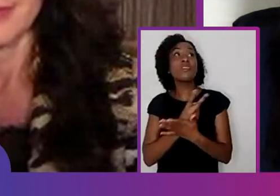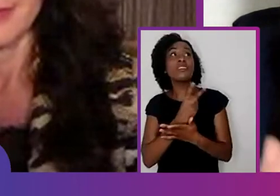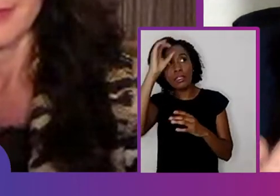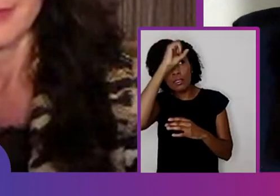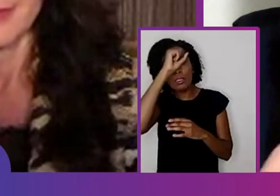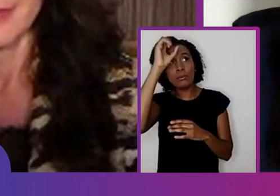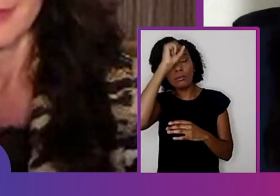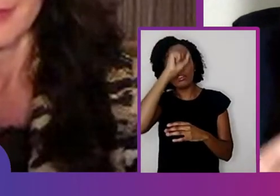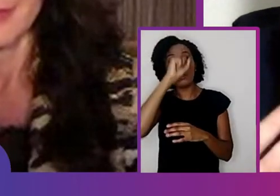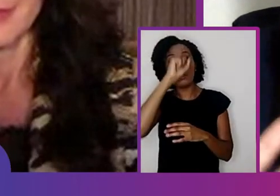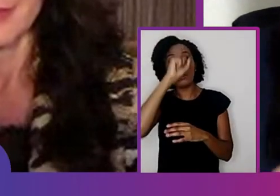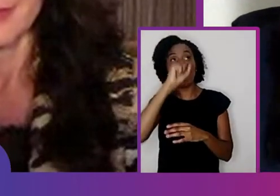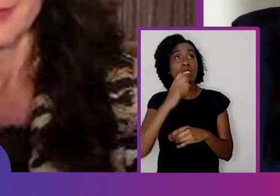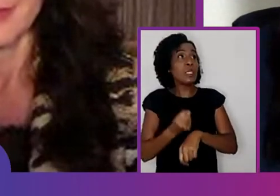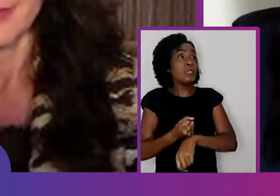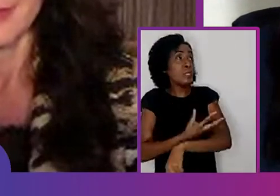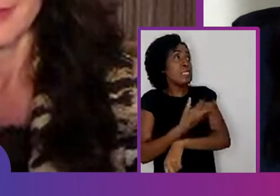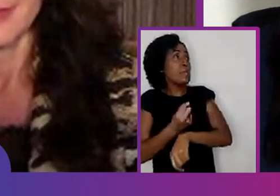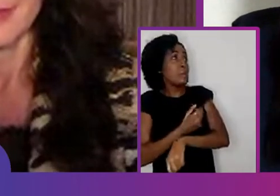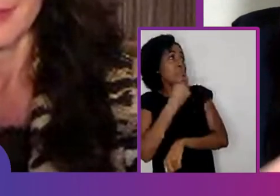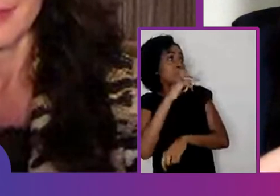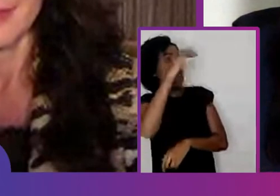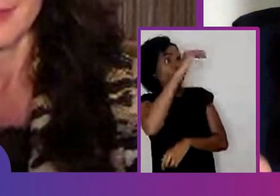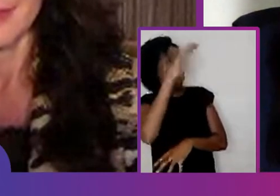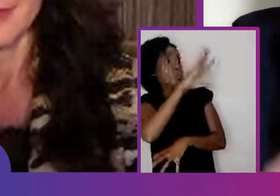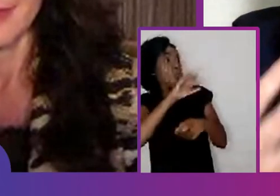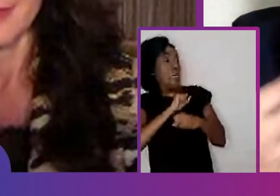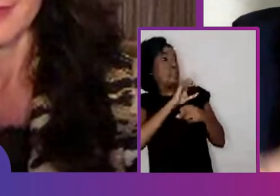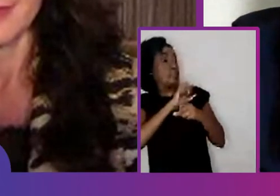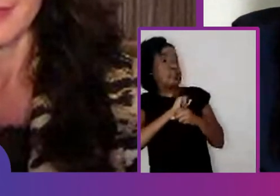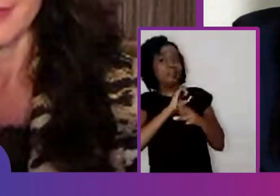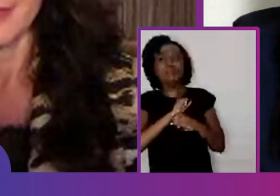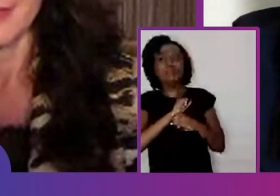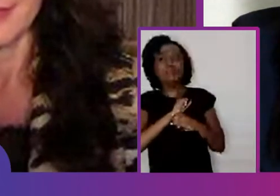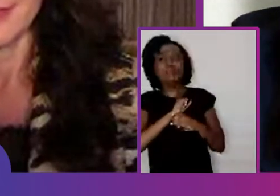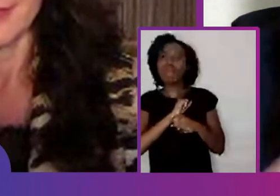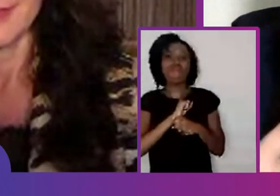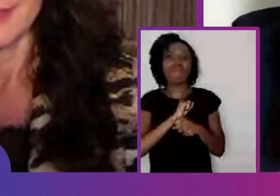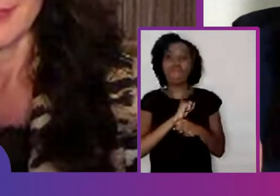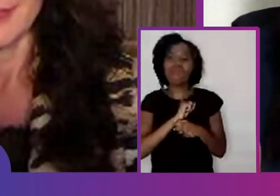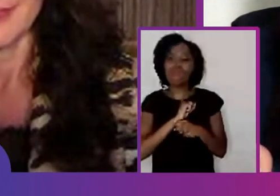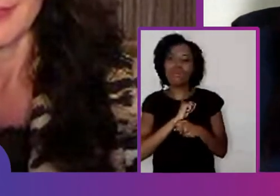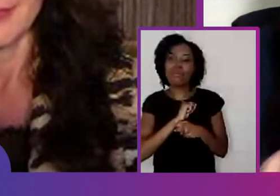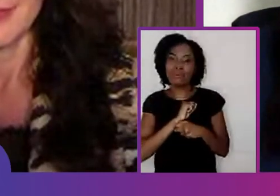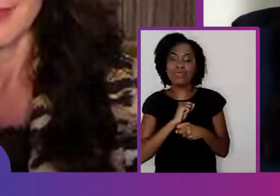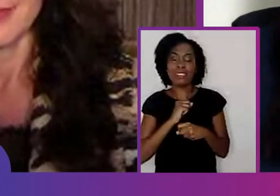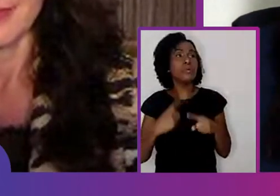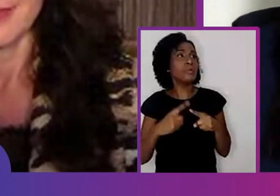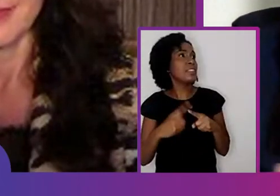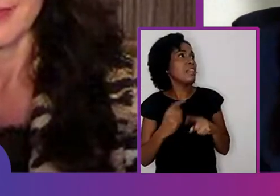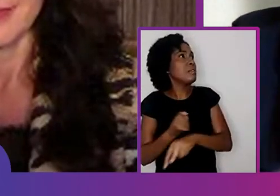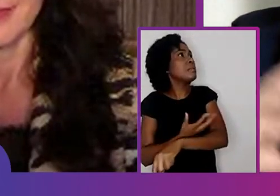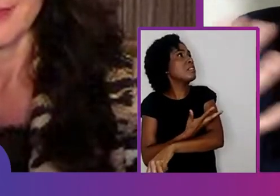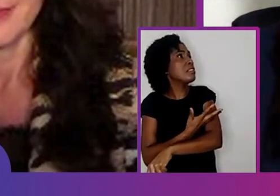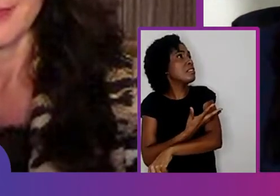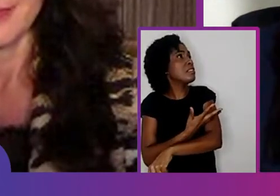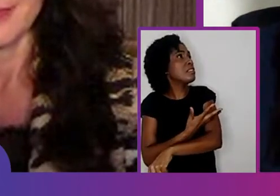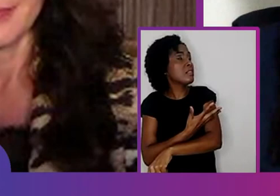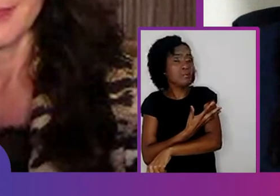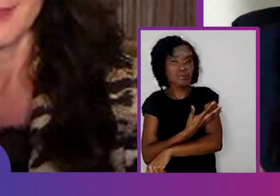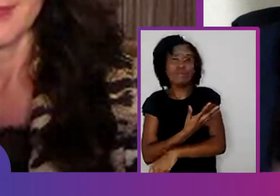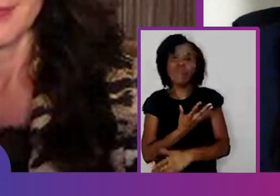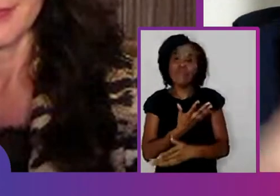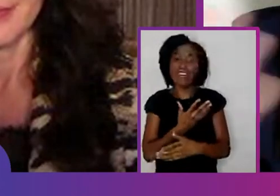dos adultos. Elas não podem viver a emoção dos adultos sem saber o porquê daquela emoção, porque senão elas vão ficar daquele